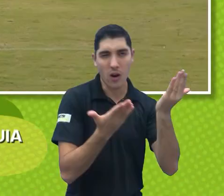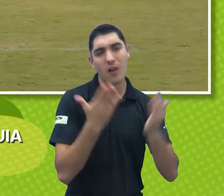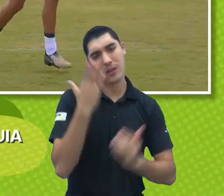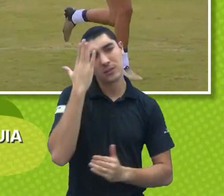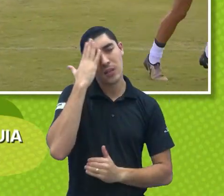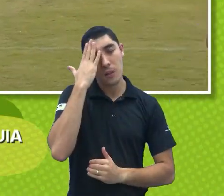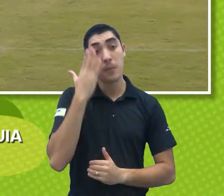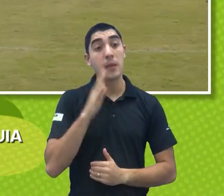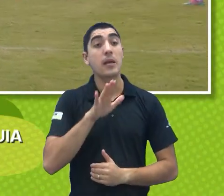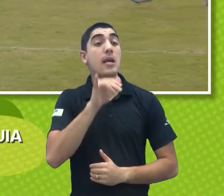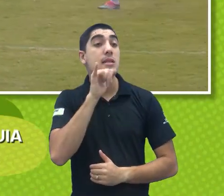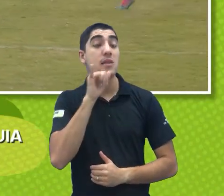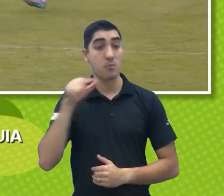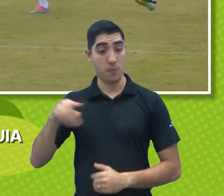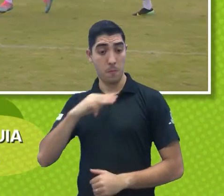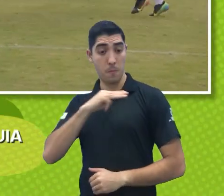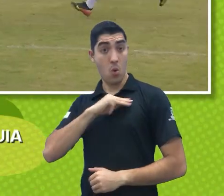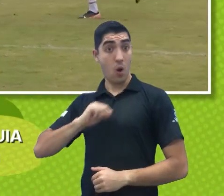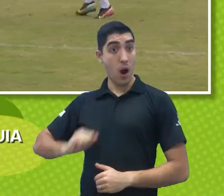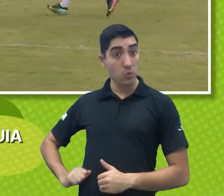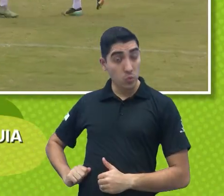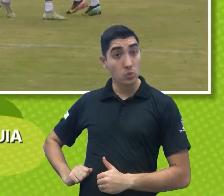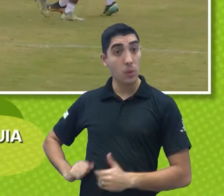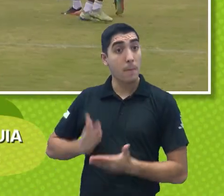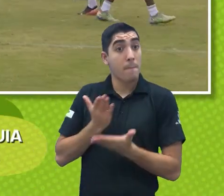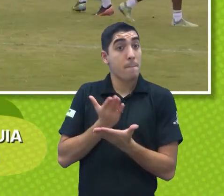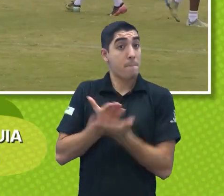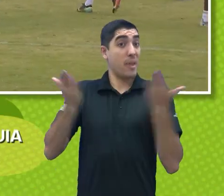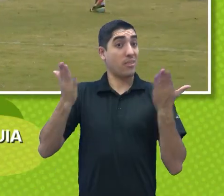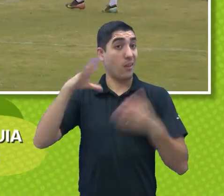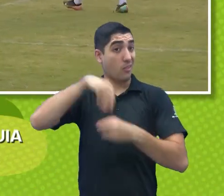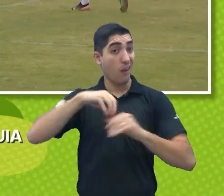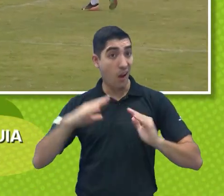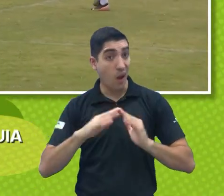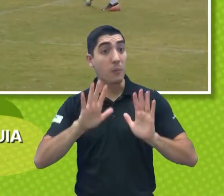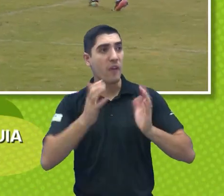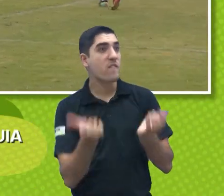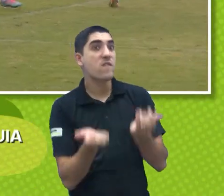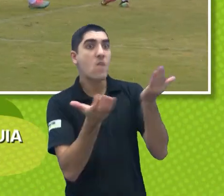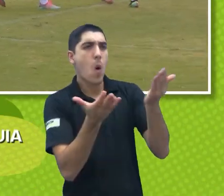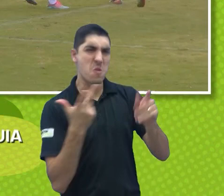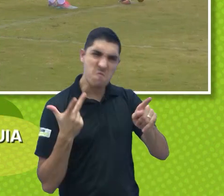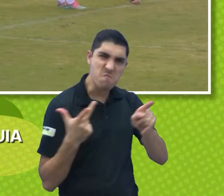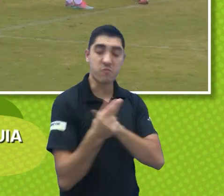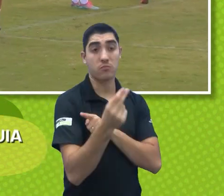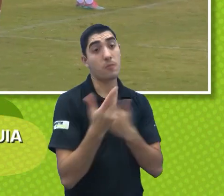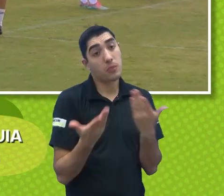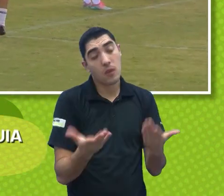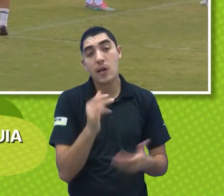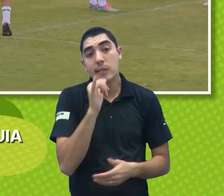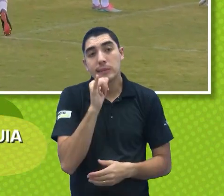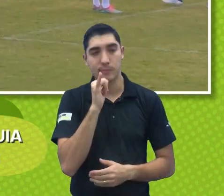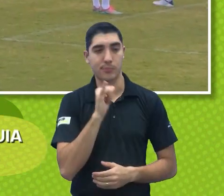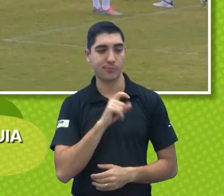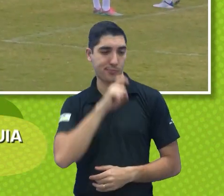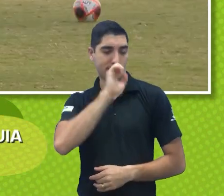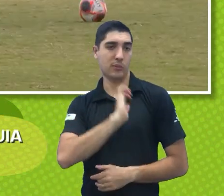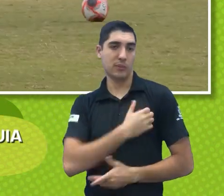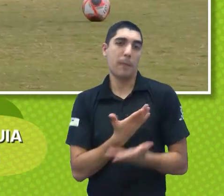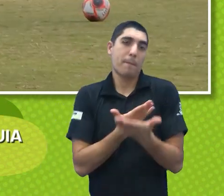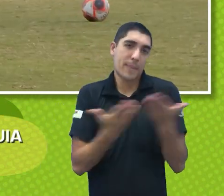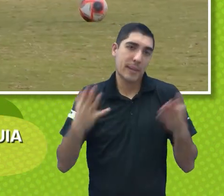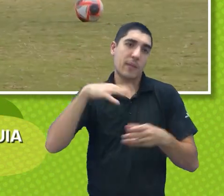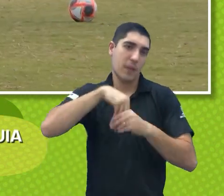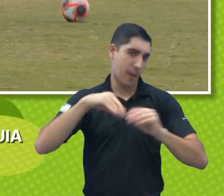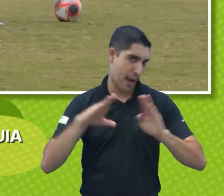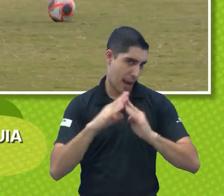viu o Monte Azul perdendo em casa e goleando fora. Então, assim, o São José perdendo em casa. Então, é momento para vencer o jogo. O São